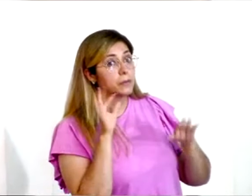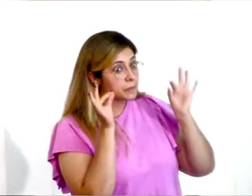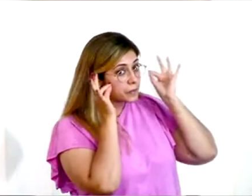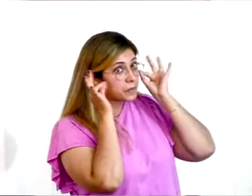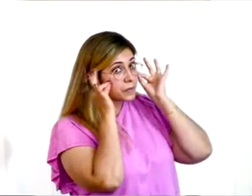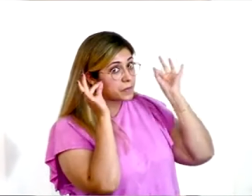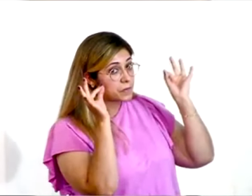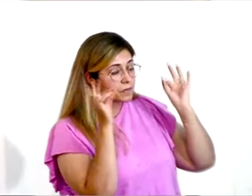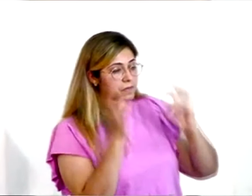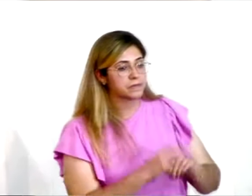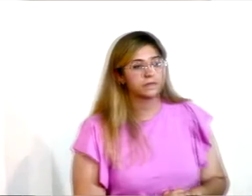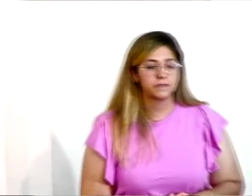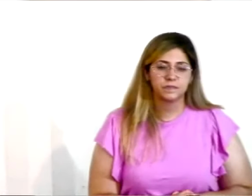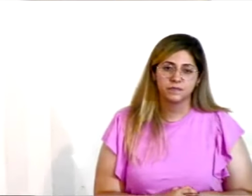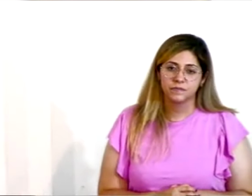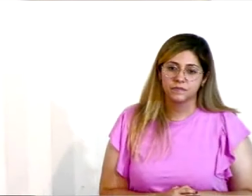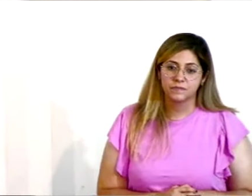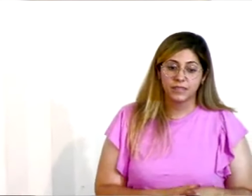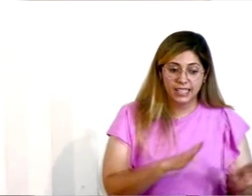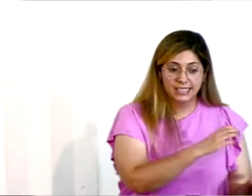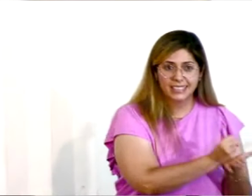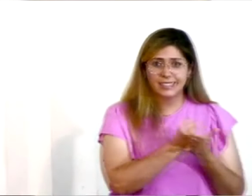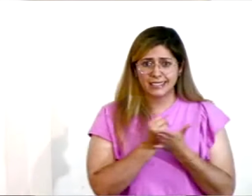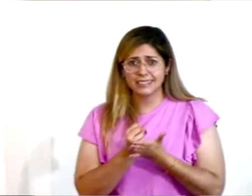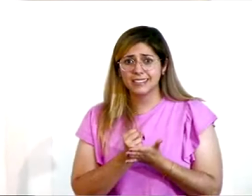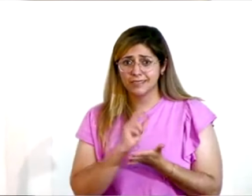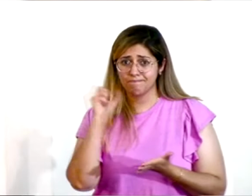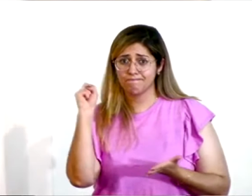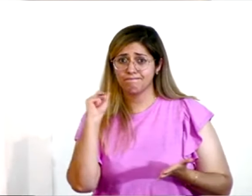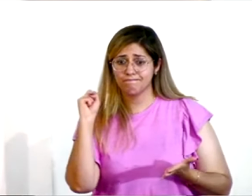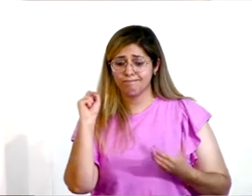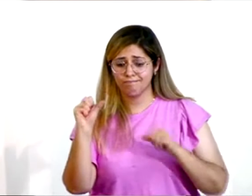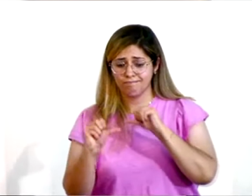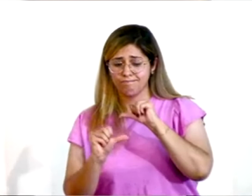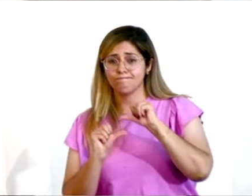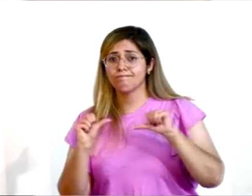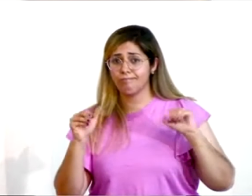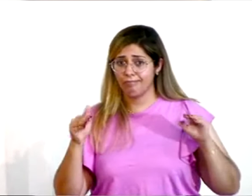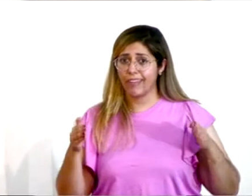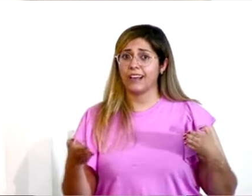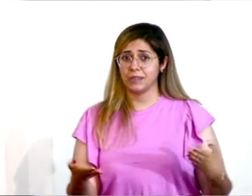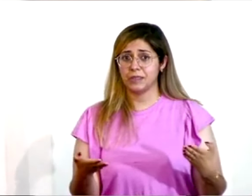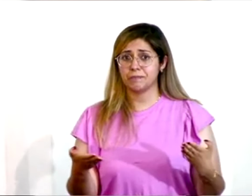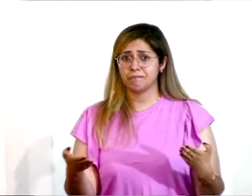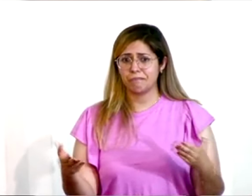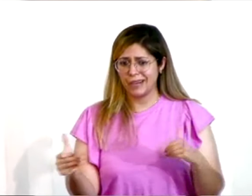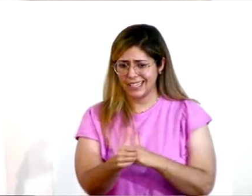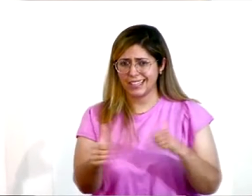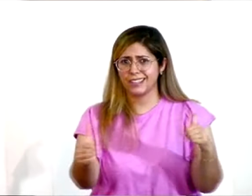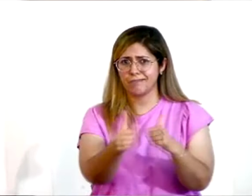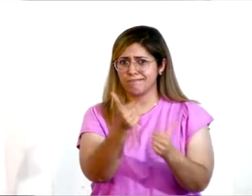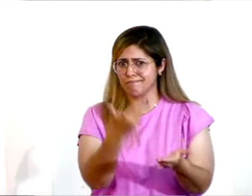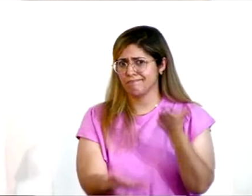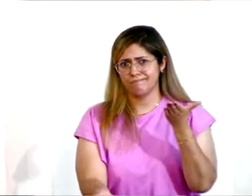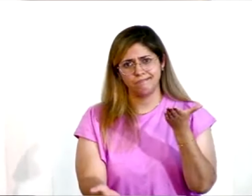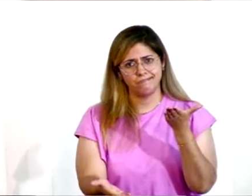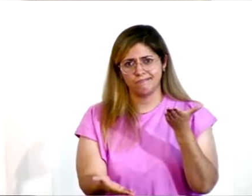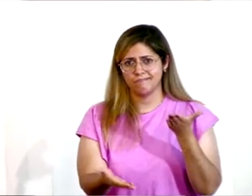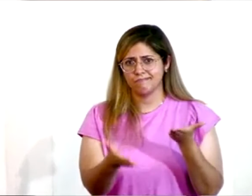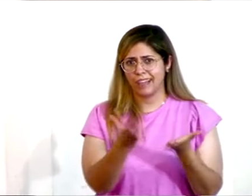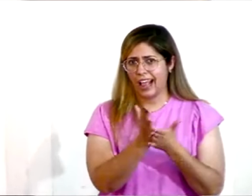palavra para levar Saulo a perceber que ele não tinha motivos para perseguir, que ele era